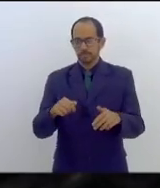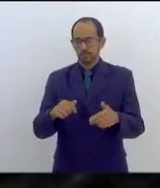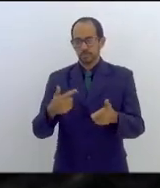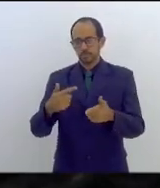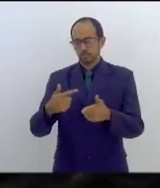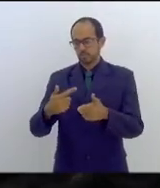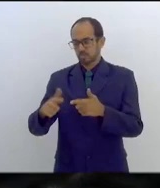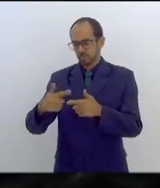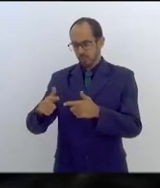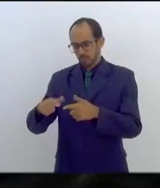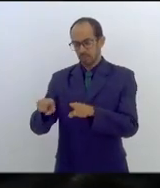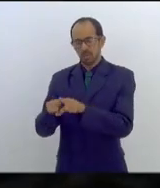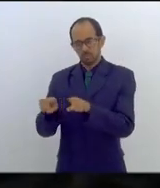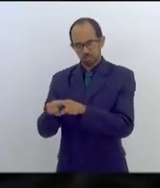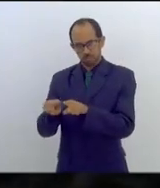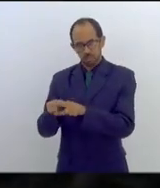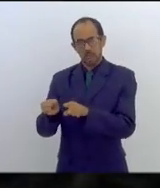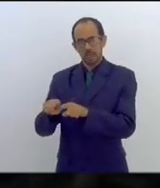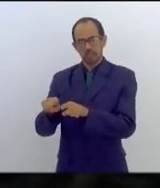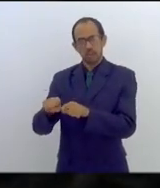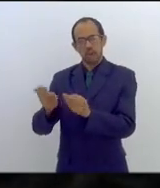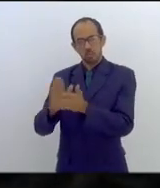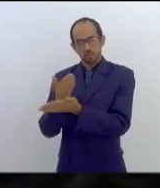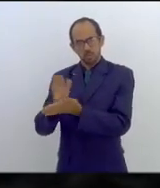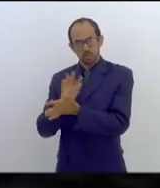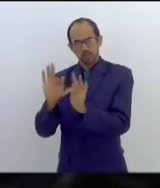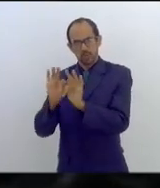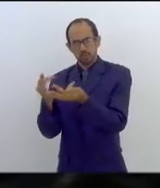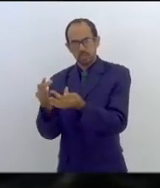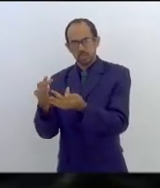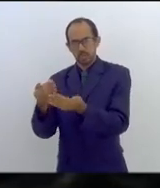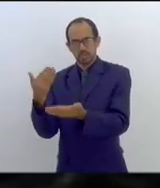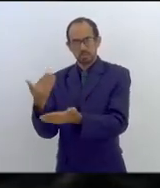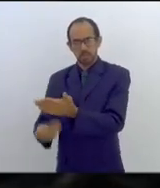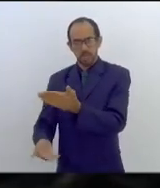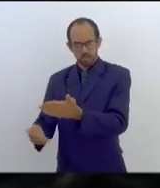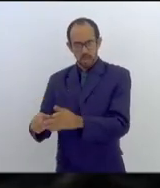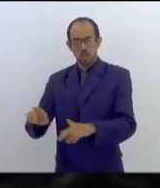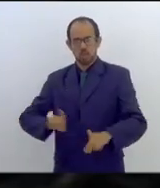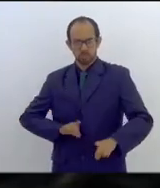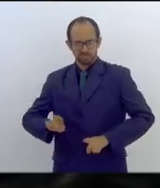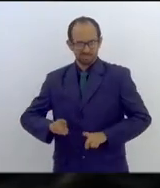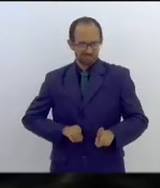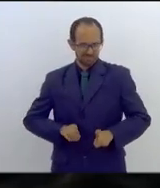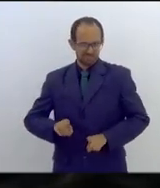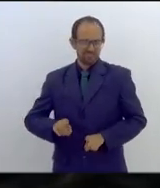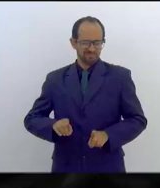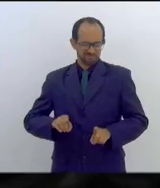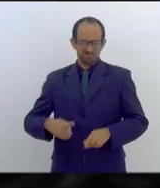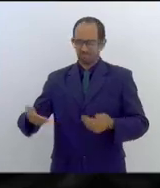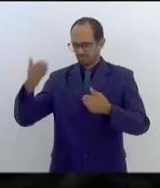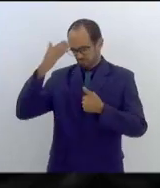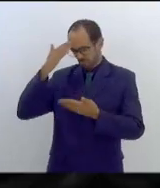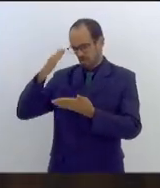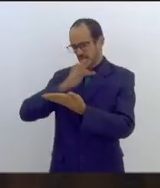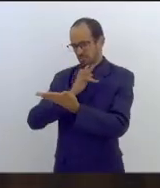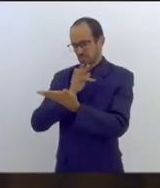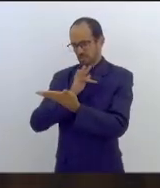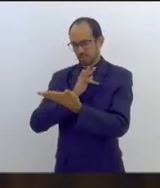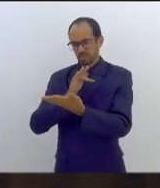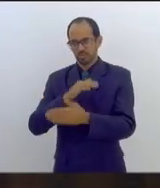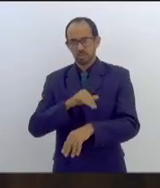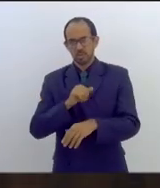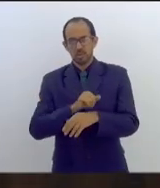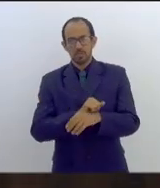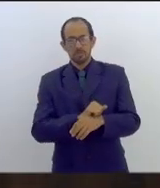entes queridos diante de mais uma situação absurda no nosso estado. Muito obrigada, senhora presidenta. Deputado